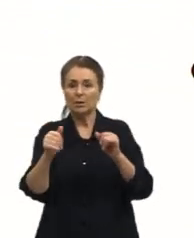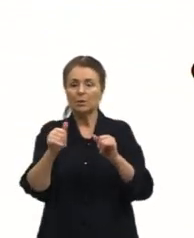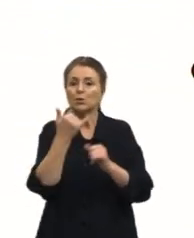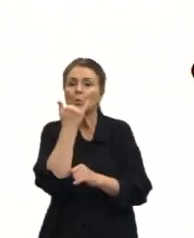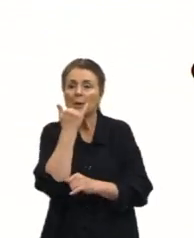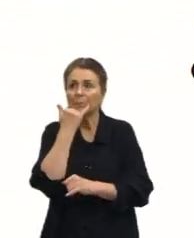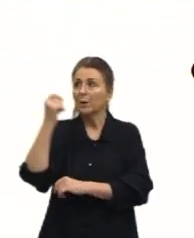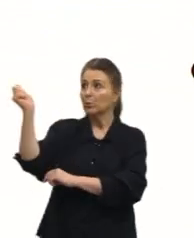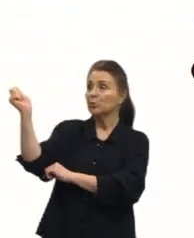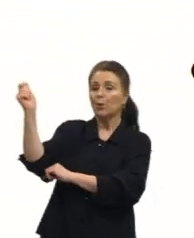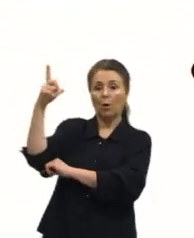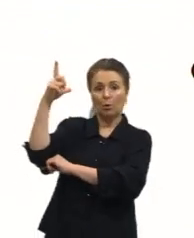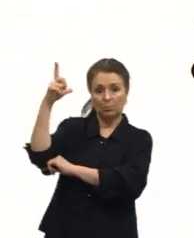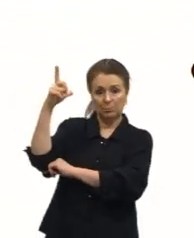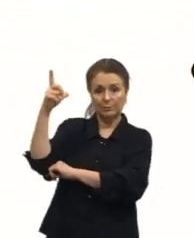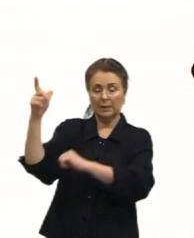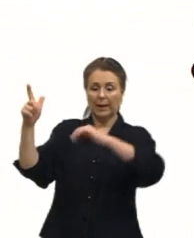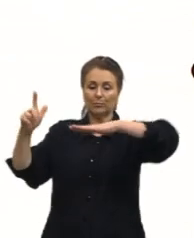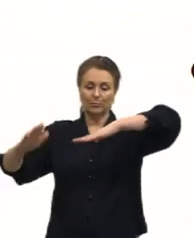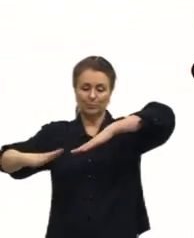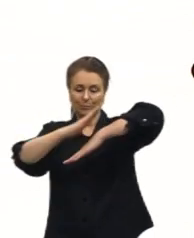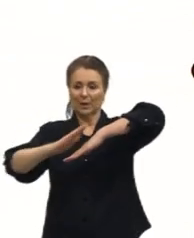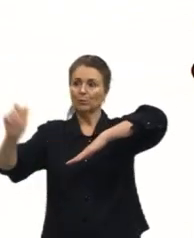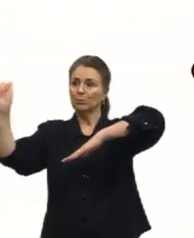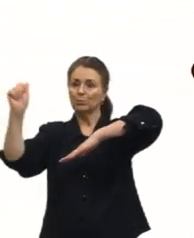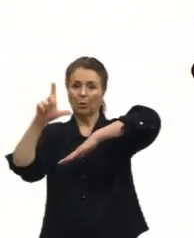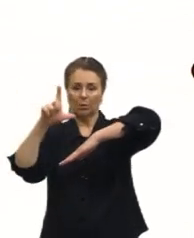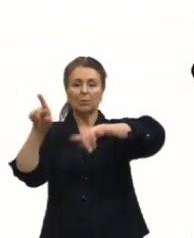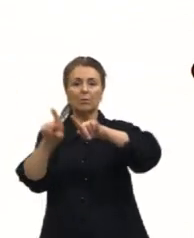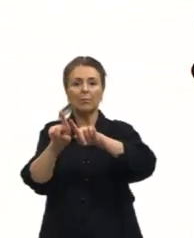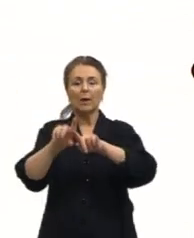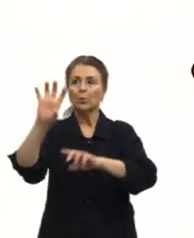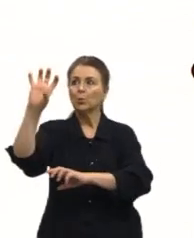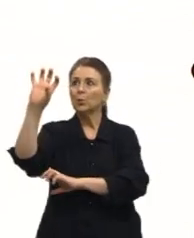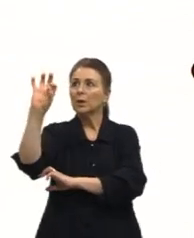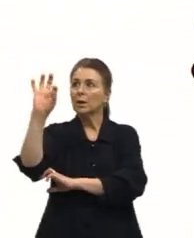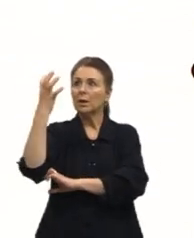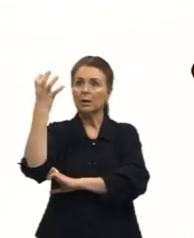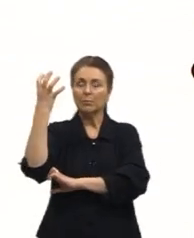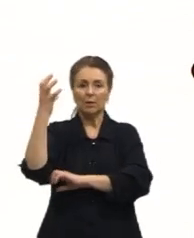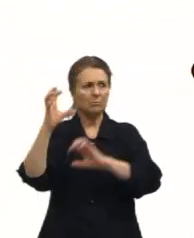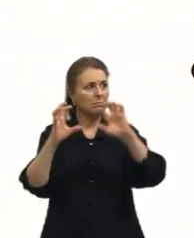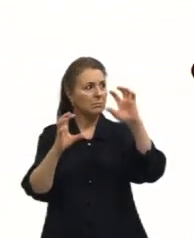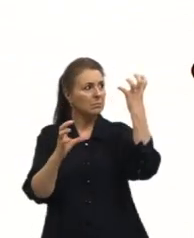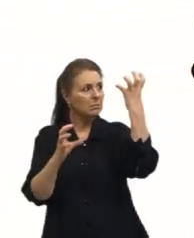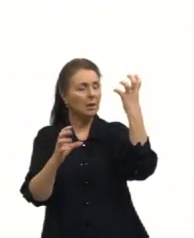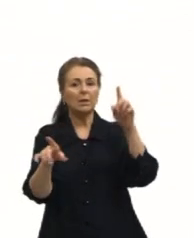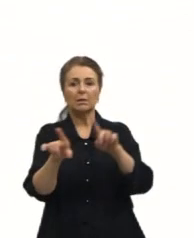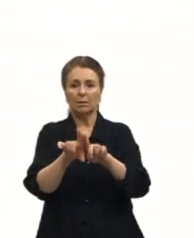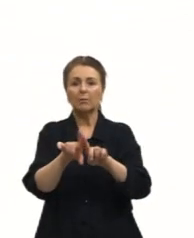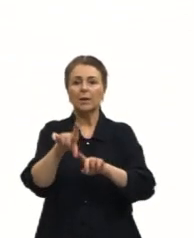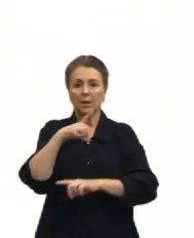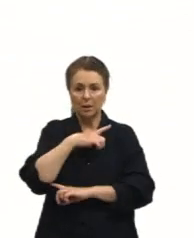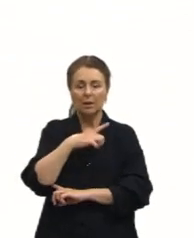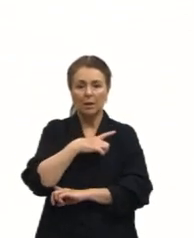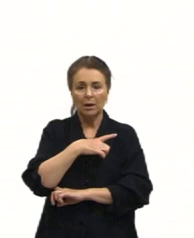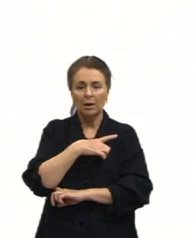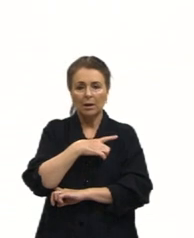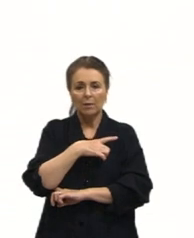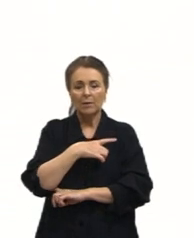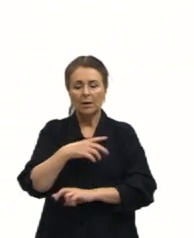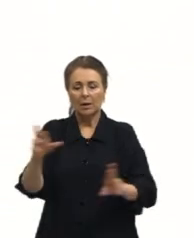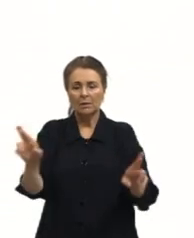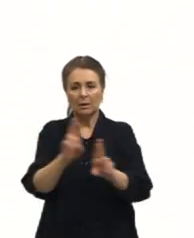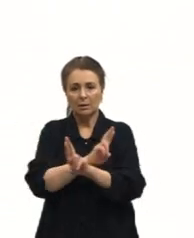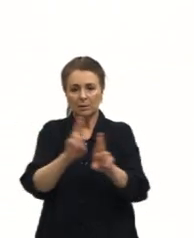características climáticas nós vimos nós tivemos nessas aulas senti um pouco falta também dessa de um pouco mais dessa dessa relação